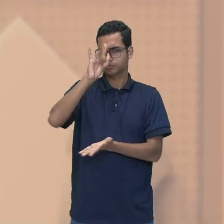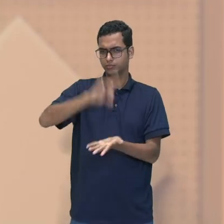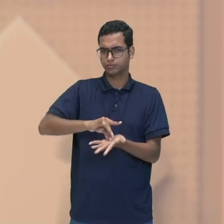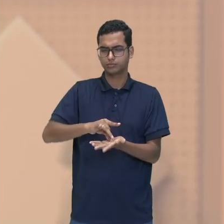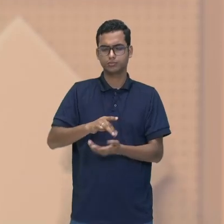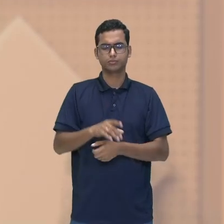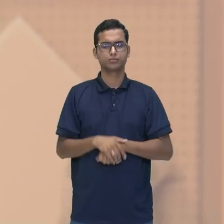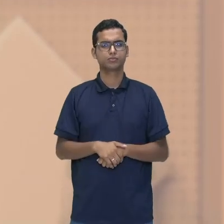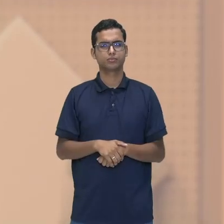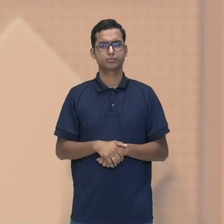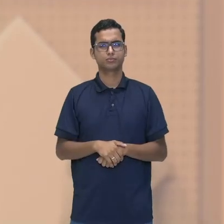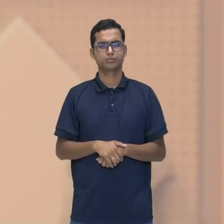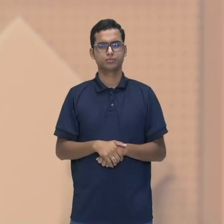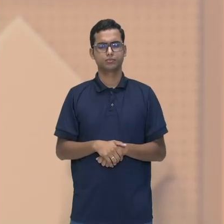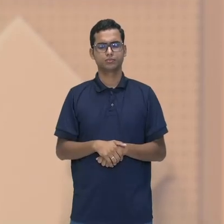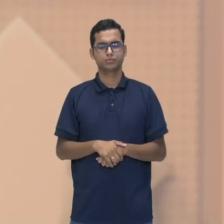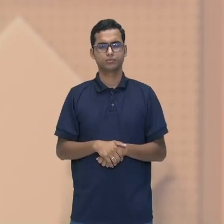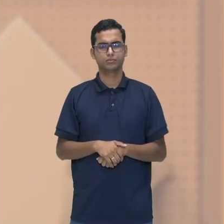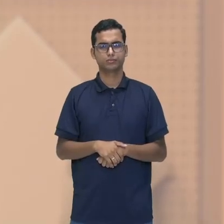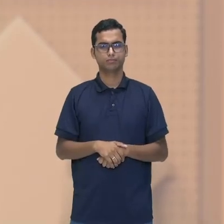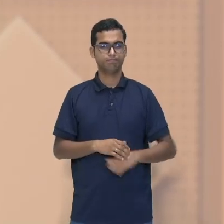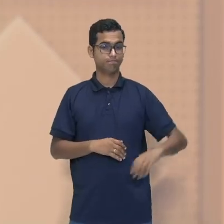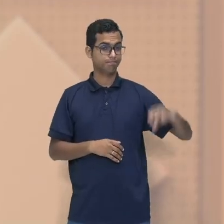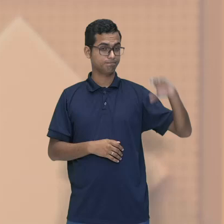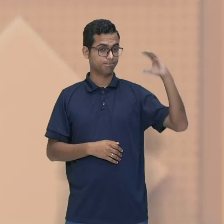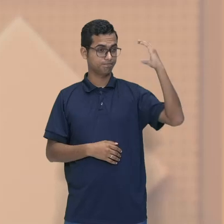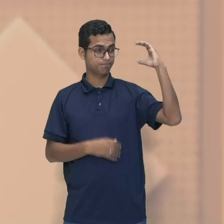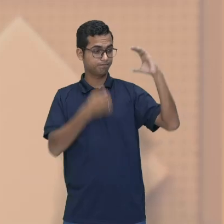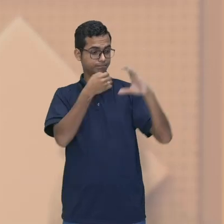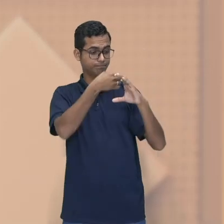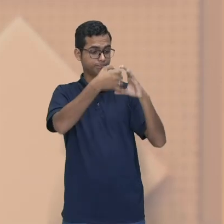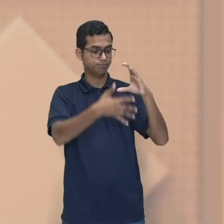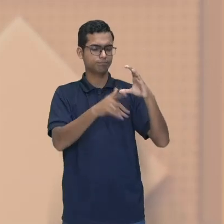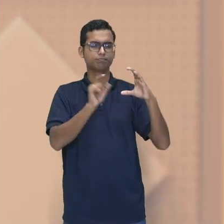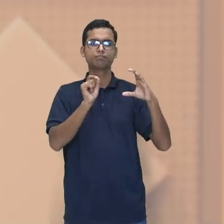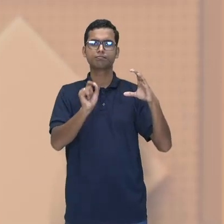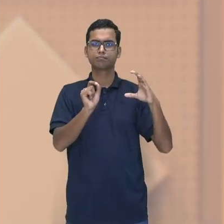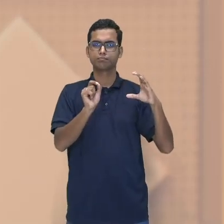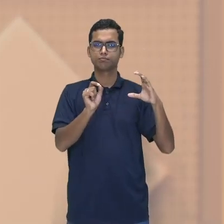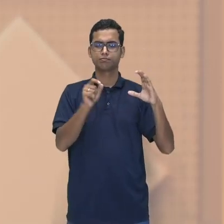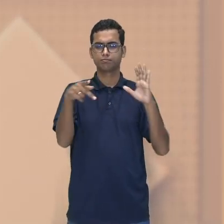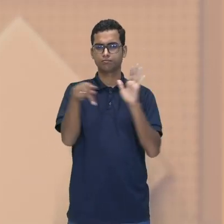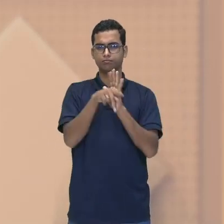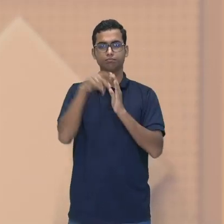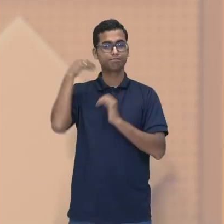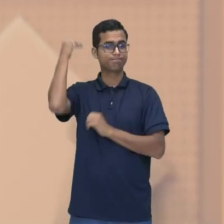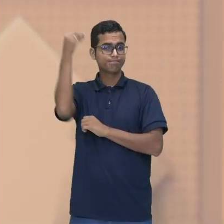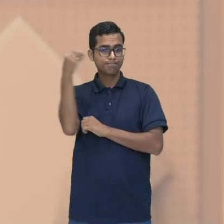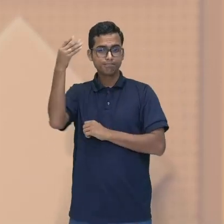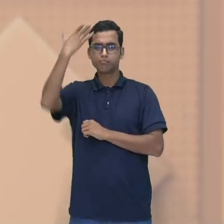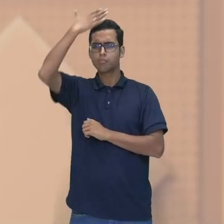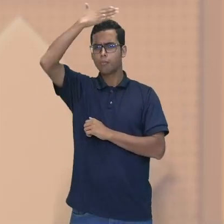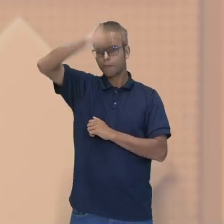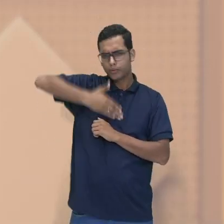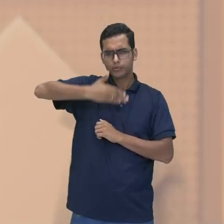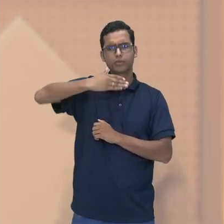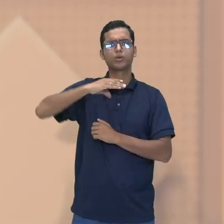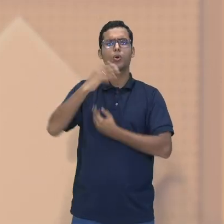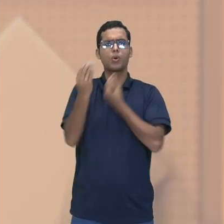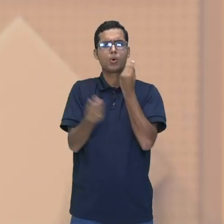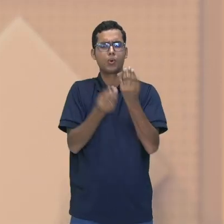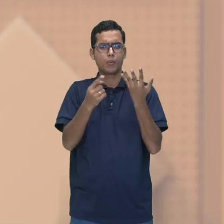está pesquisando, certo? Na ciência, o que caracteriza a ciência? É a experimentação, é a comprovação através